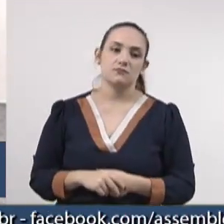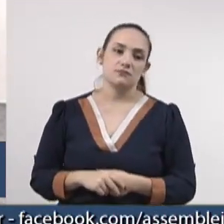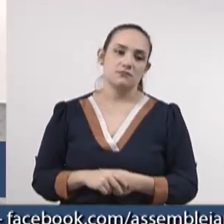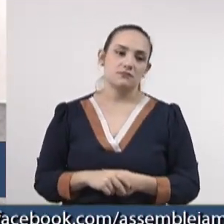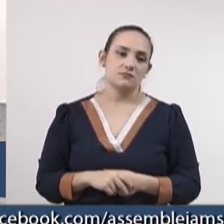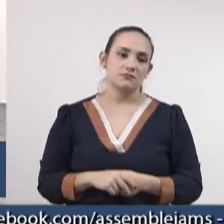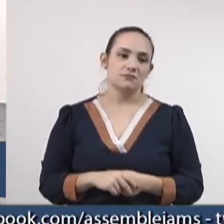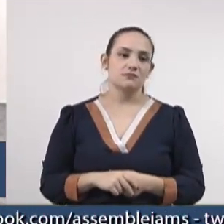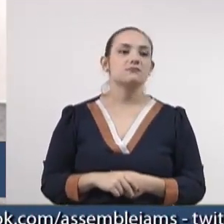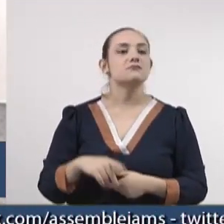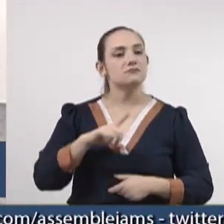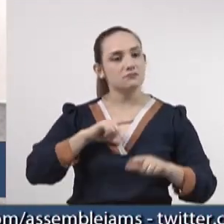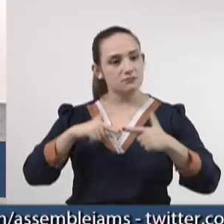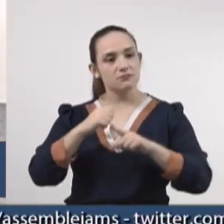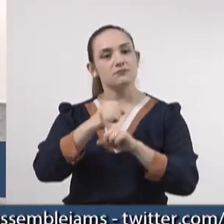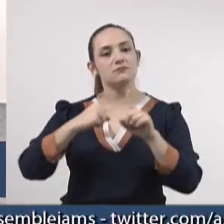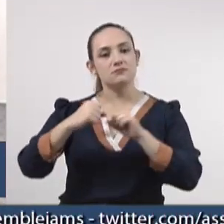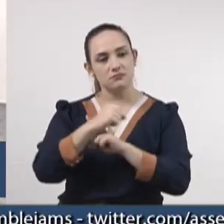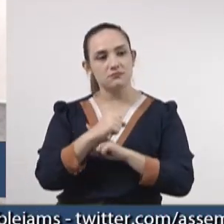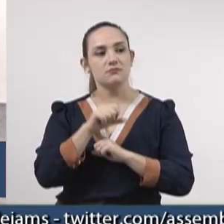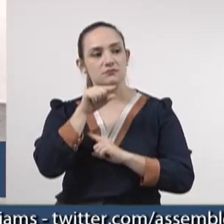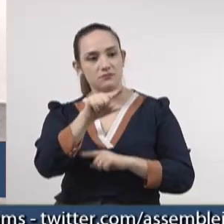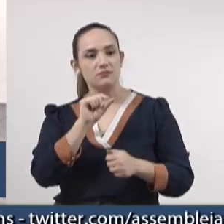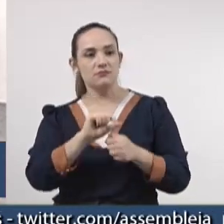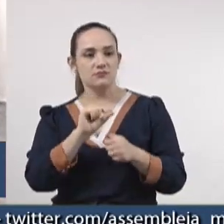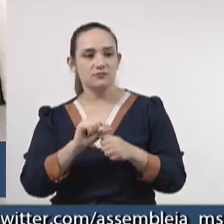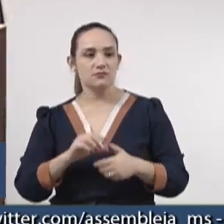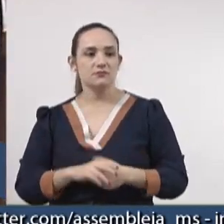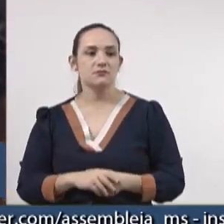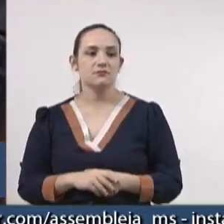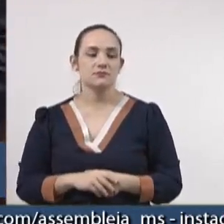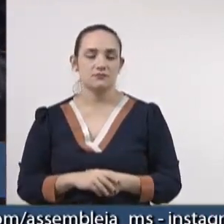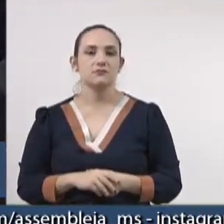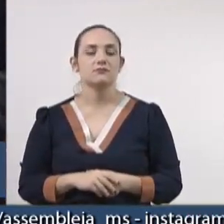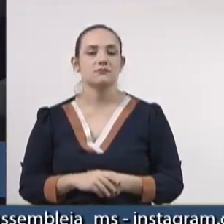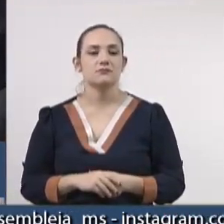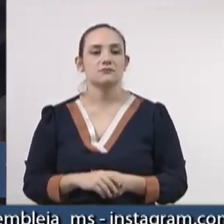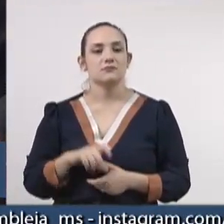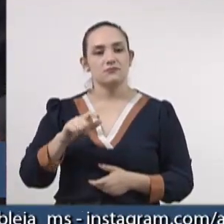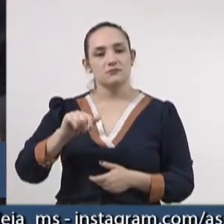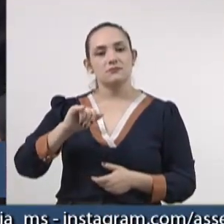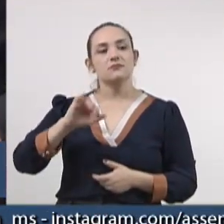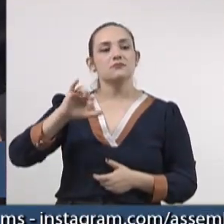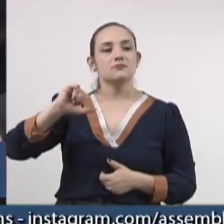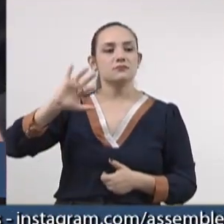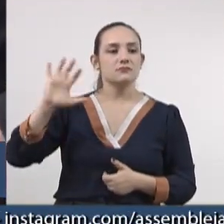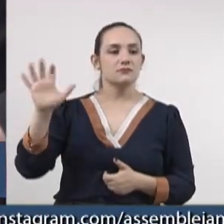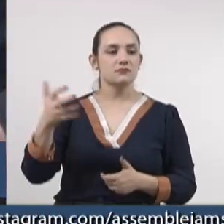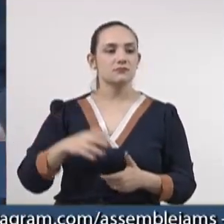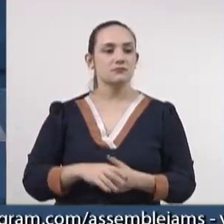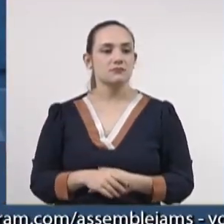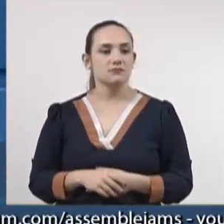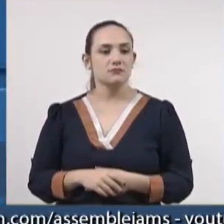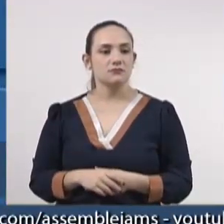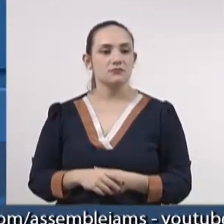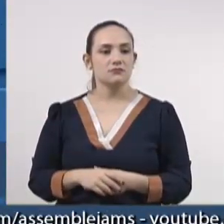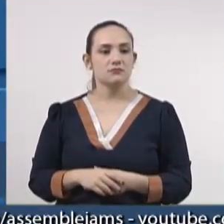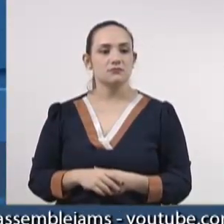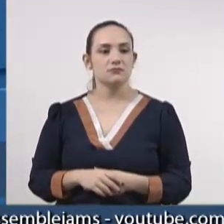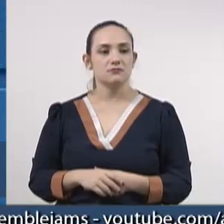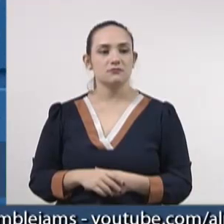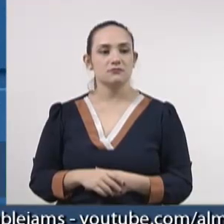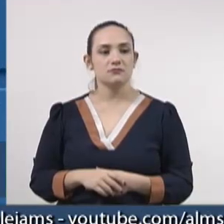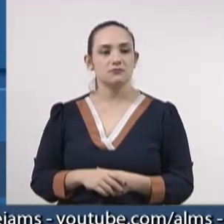do trabalho social também que o doutor faz hoje frente ali a Delegacia da Receita Federal atendendo inclusive